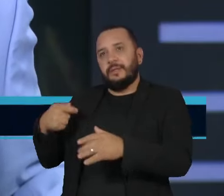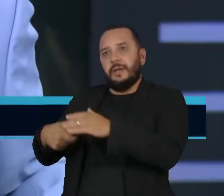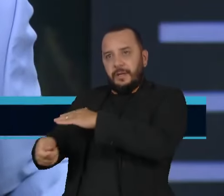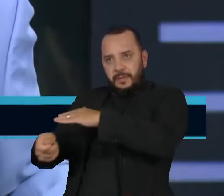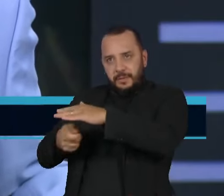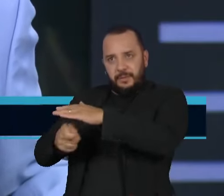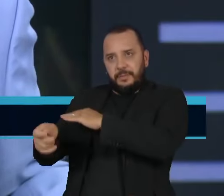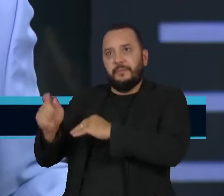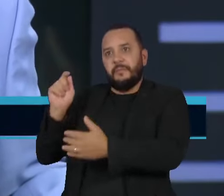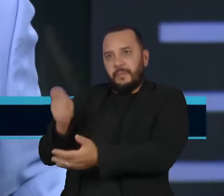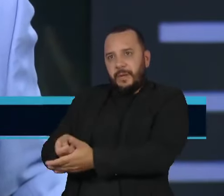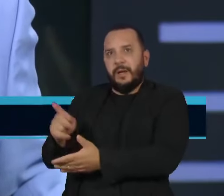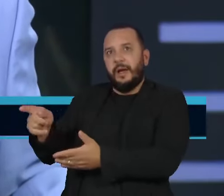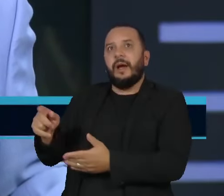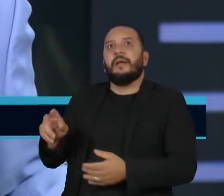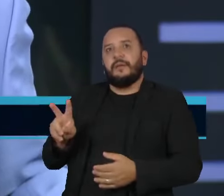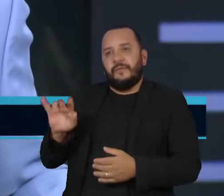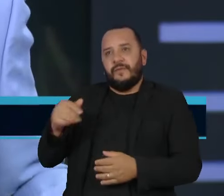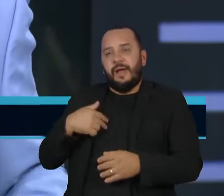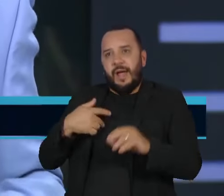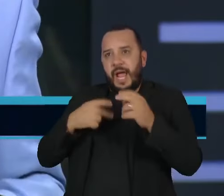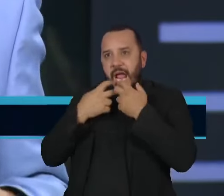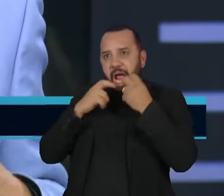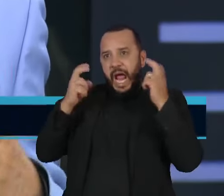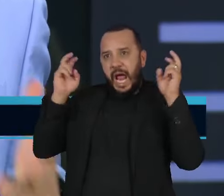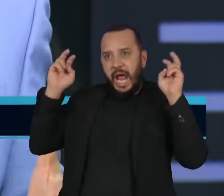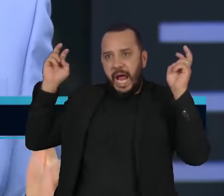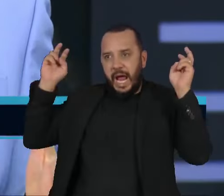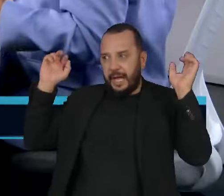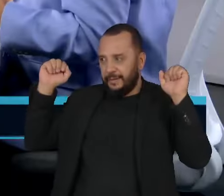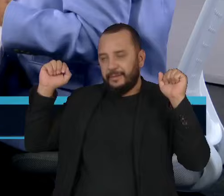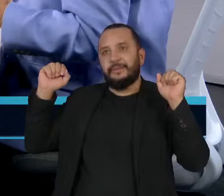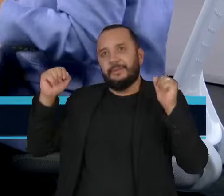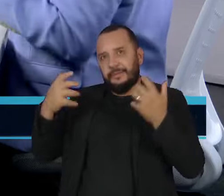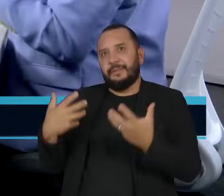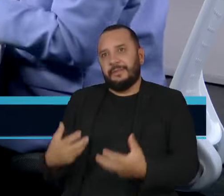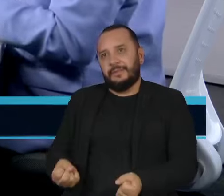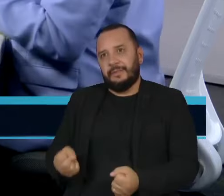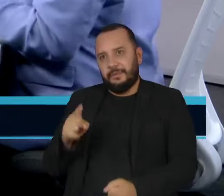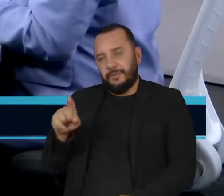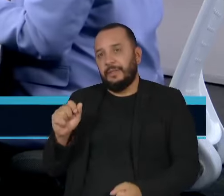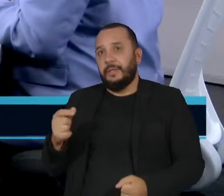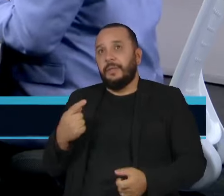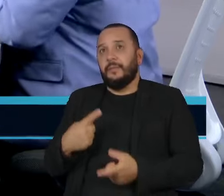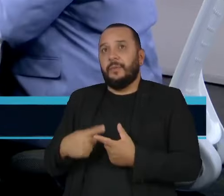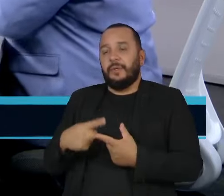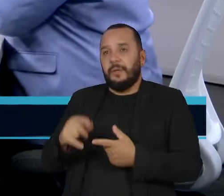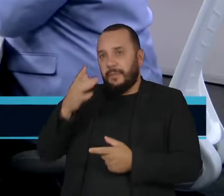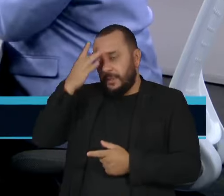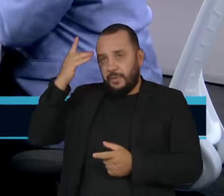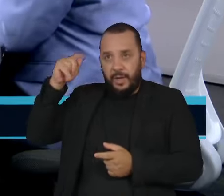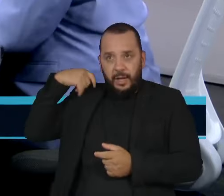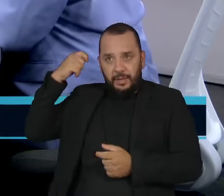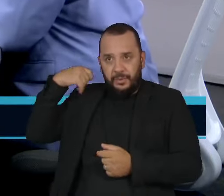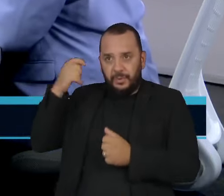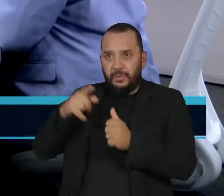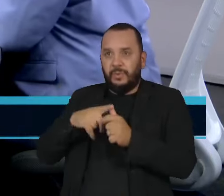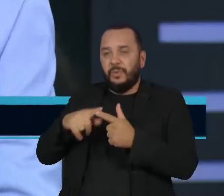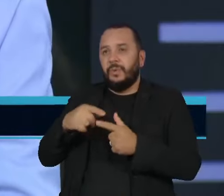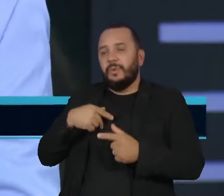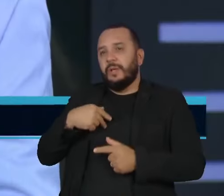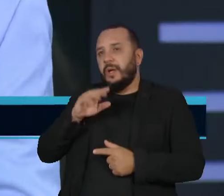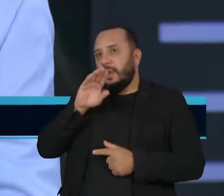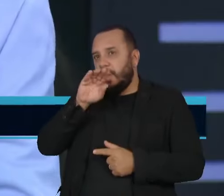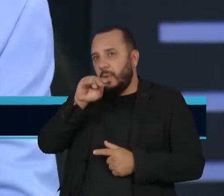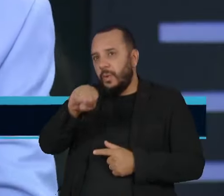Aí a gritaria é absolutamente válida, porque muitos artistas, muitos